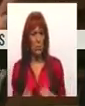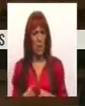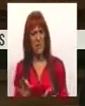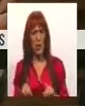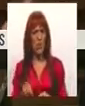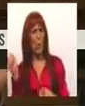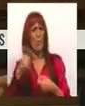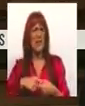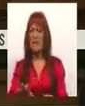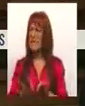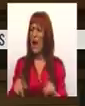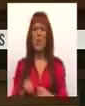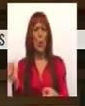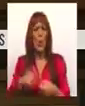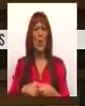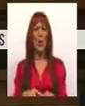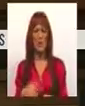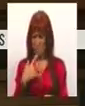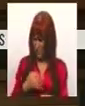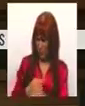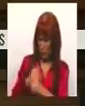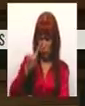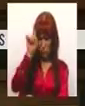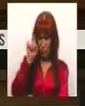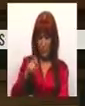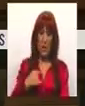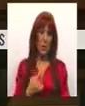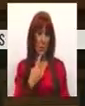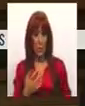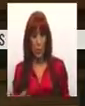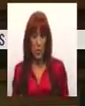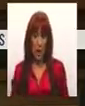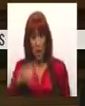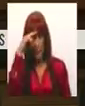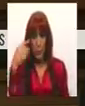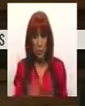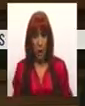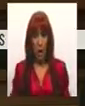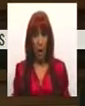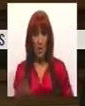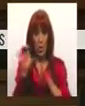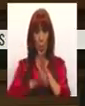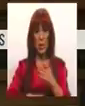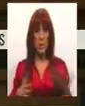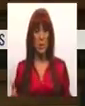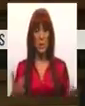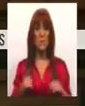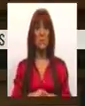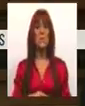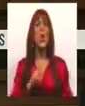tratando o parceiro como um parceiro de boa-fé. Em segundo lugar, dificultam as condições